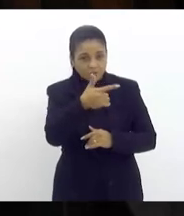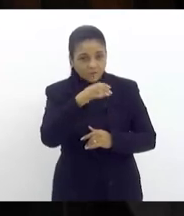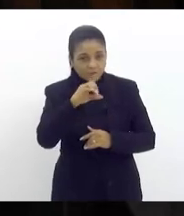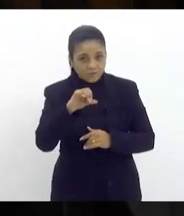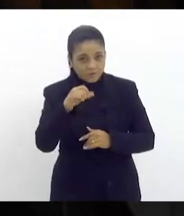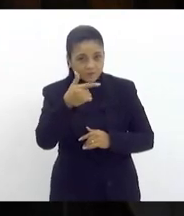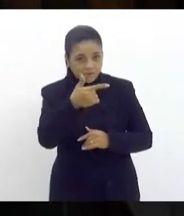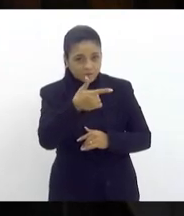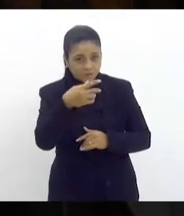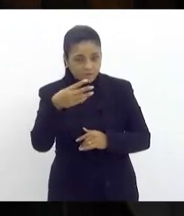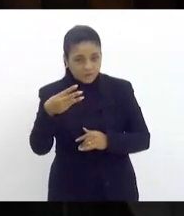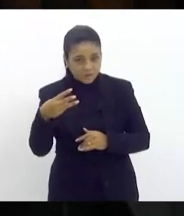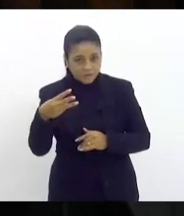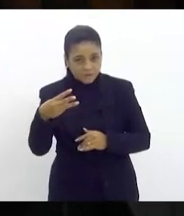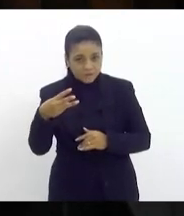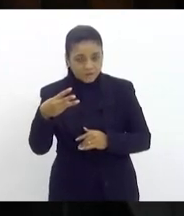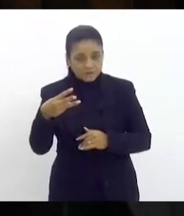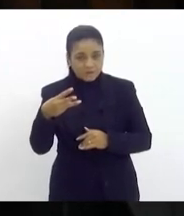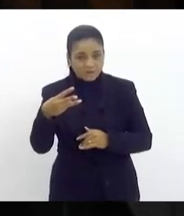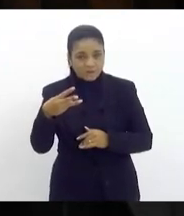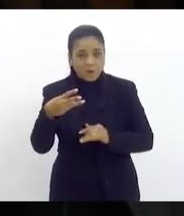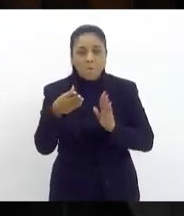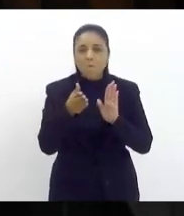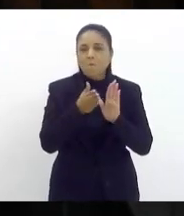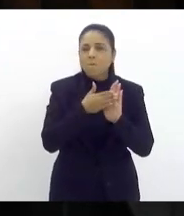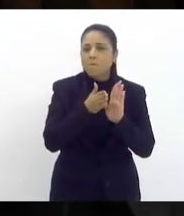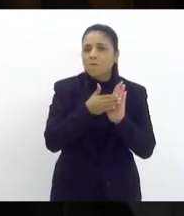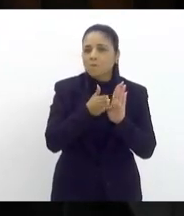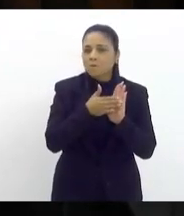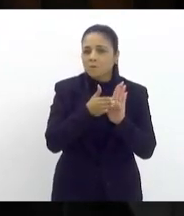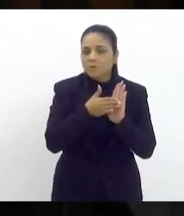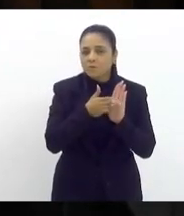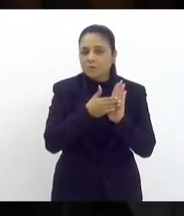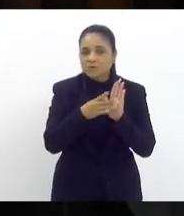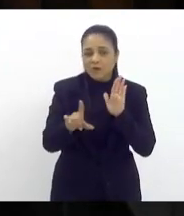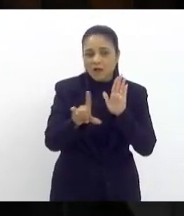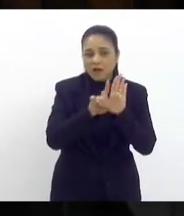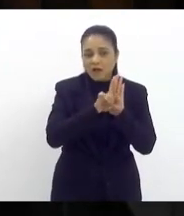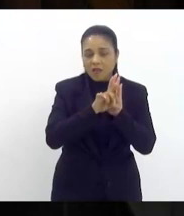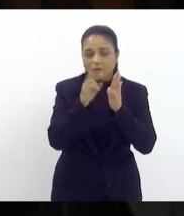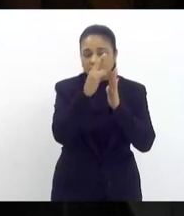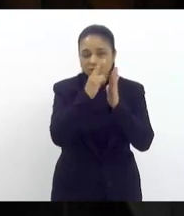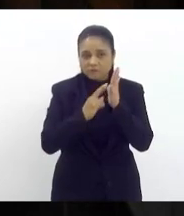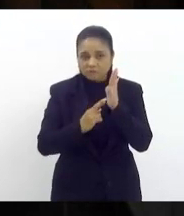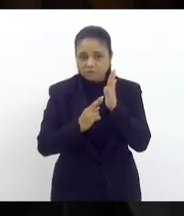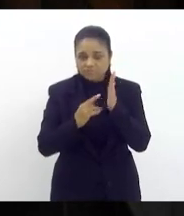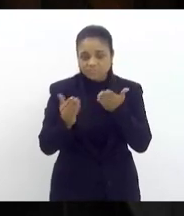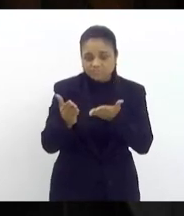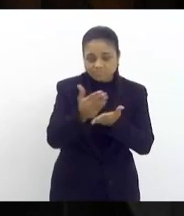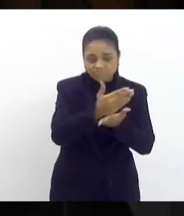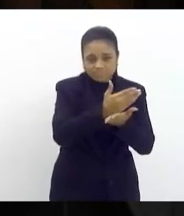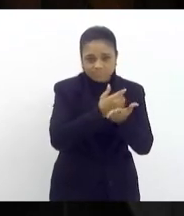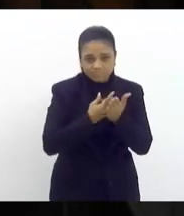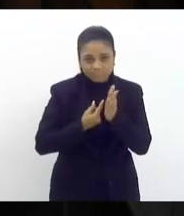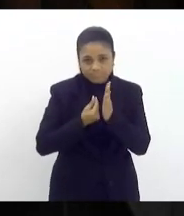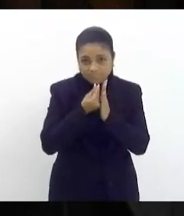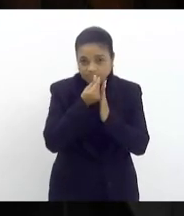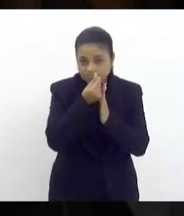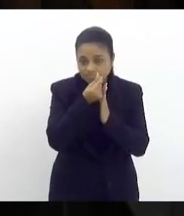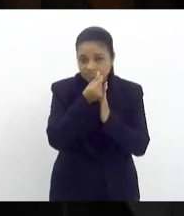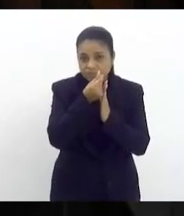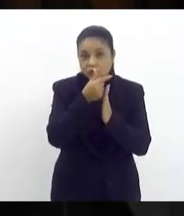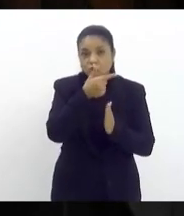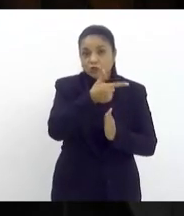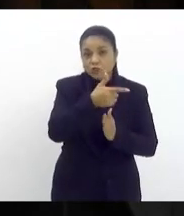que propõe a lei de diretrizes orçamentárias para